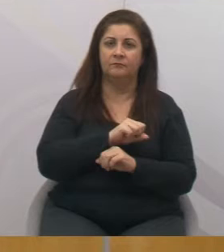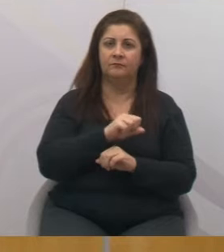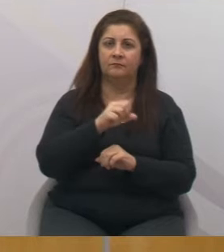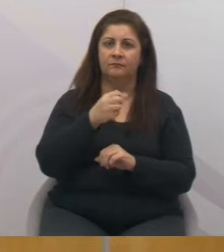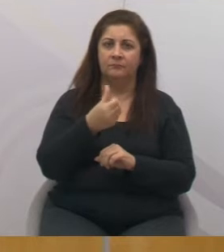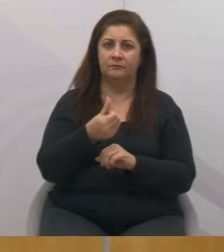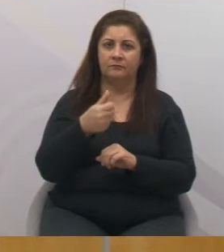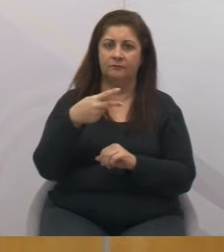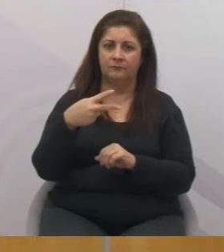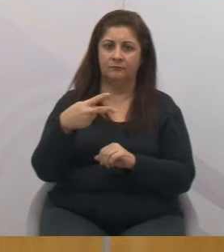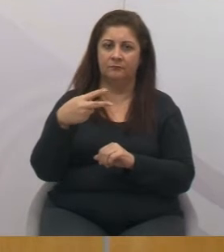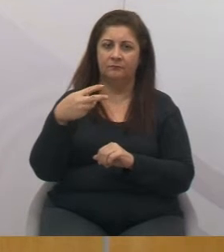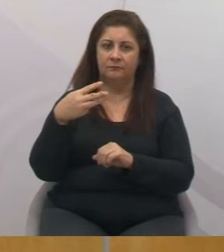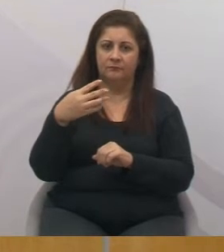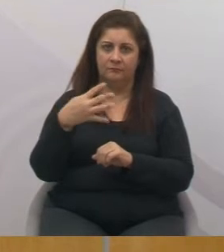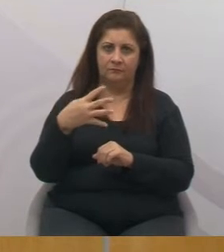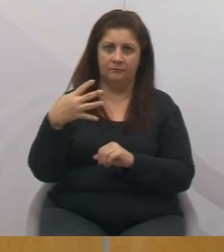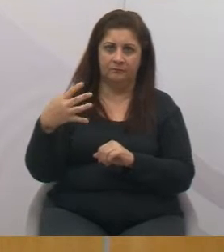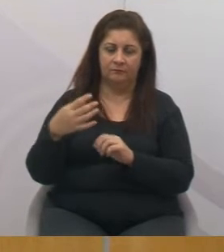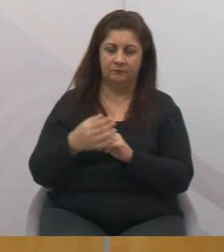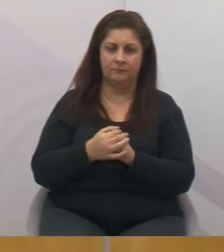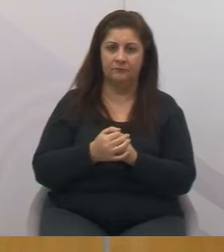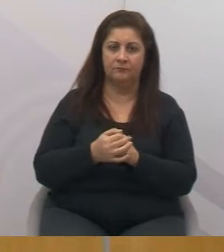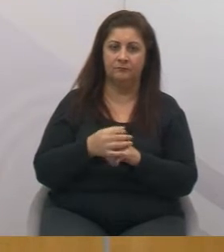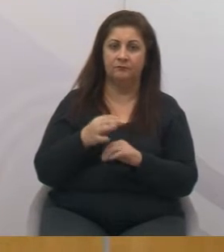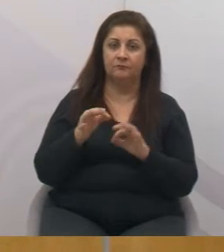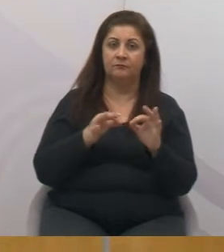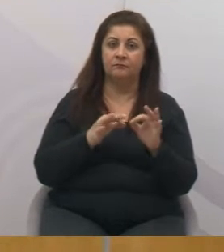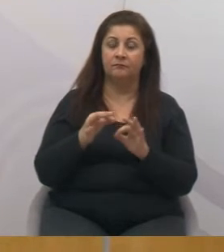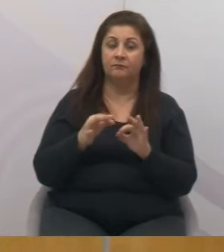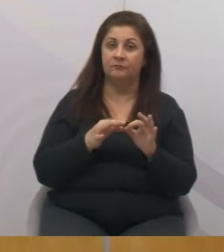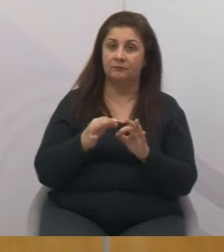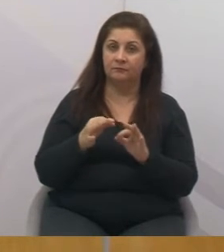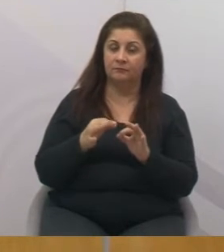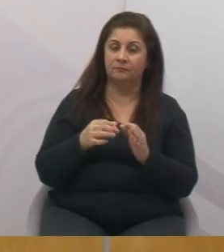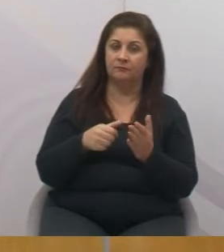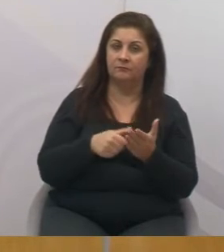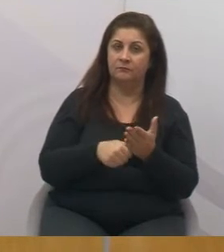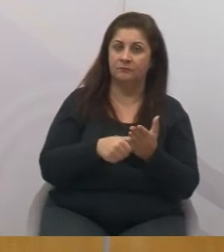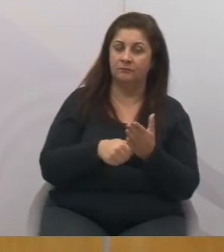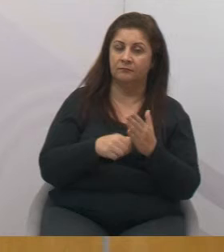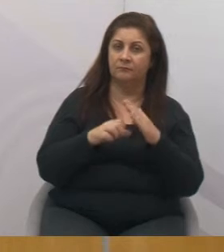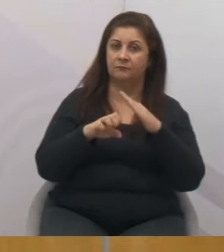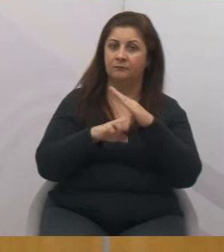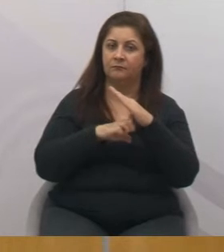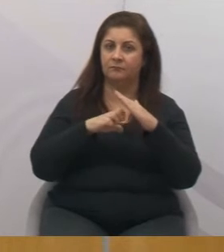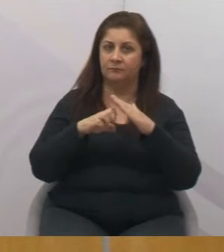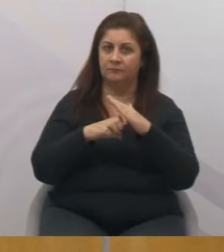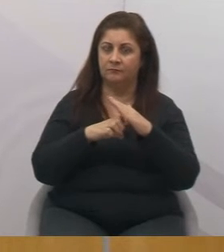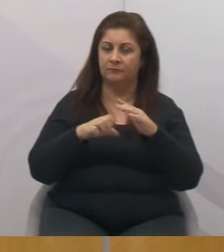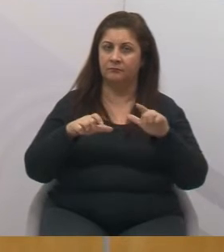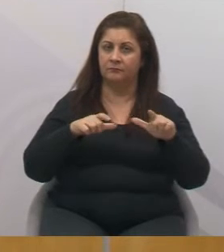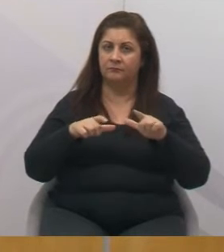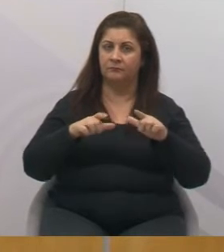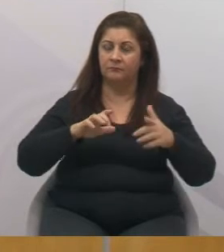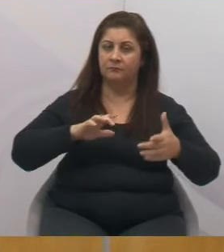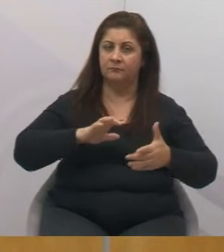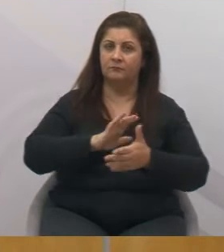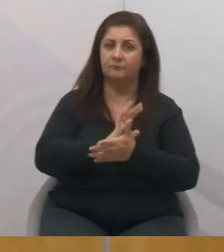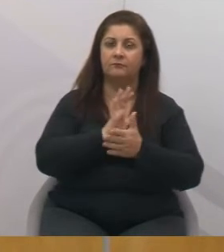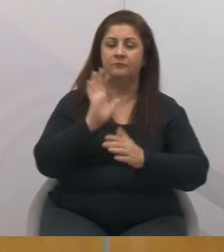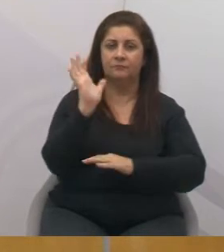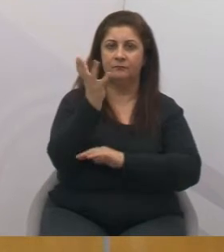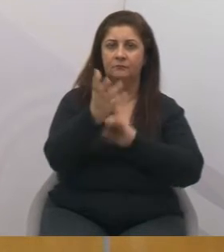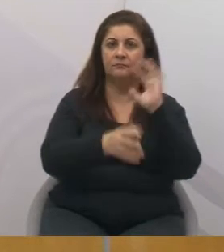6.274, que tratava dos procedimentos para o licenciamento ambiental de empreendimentos e atividades de impacto local